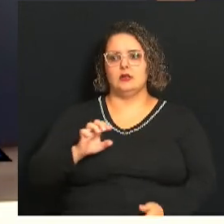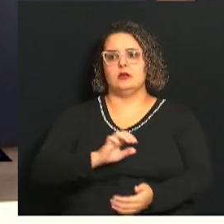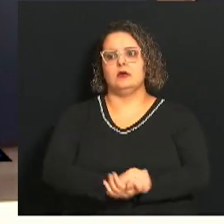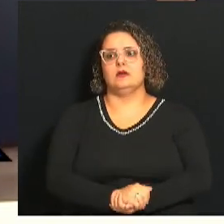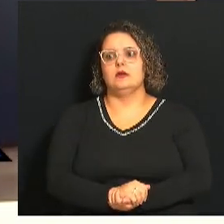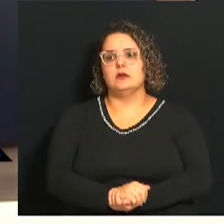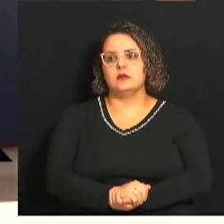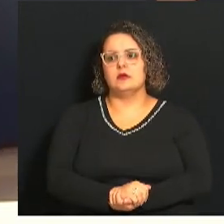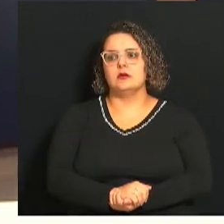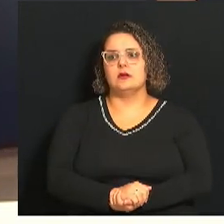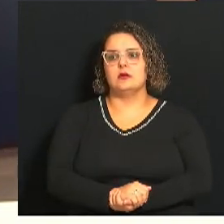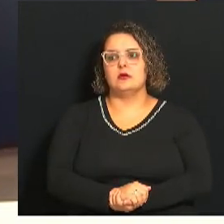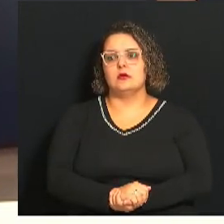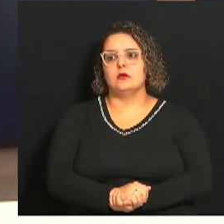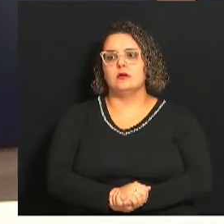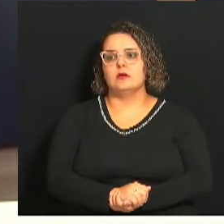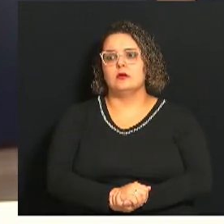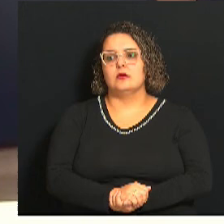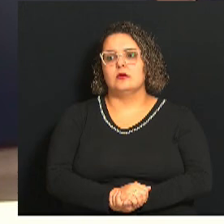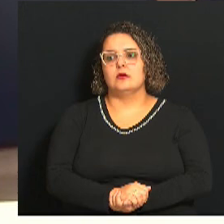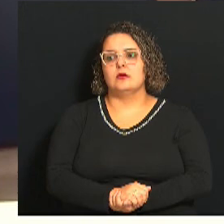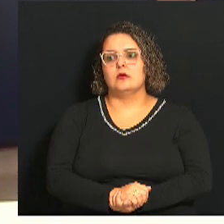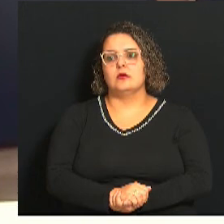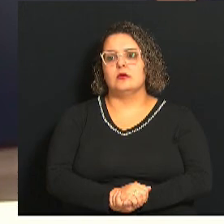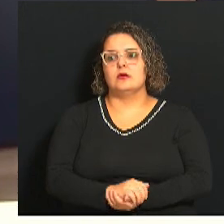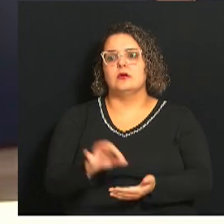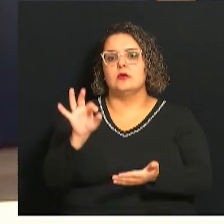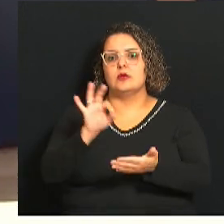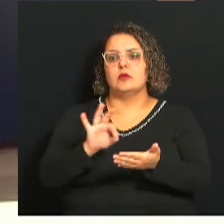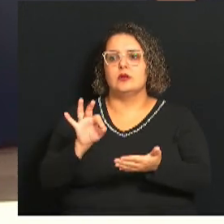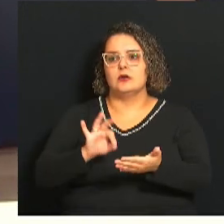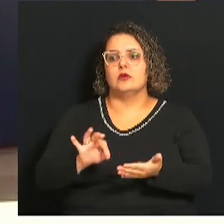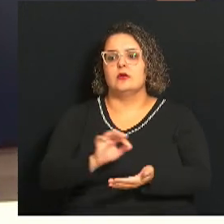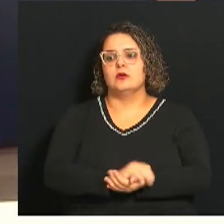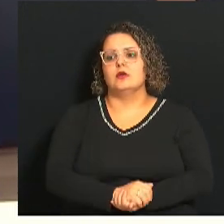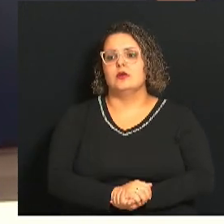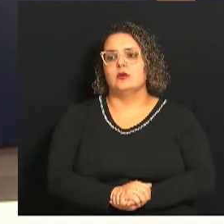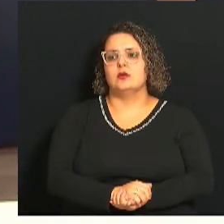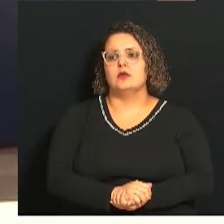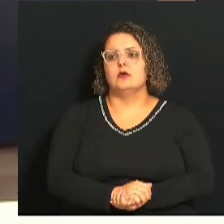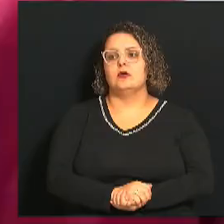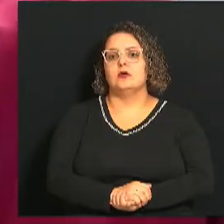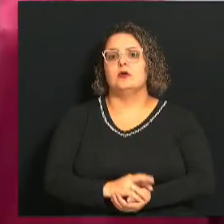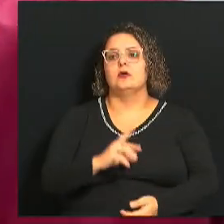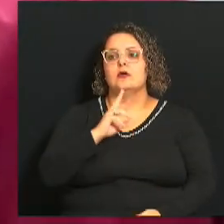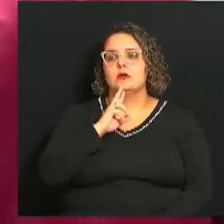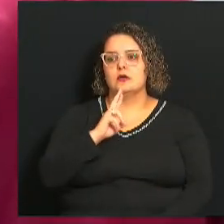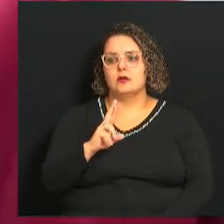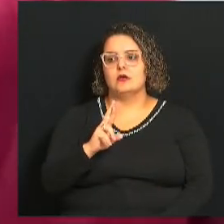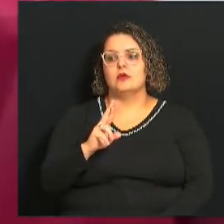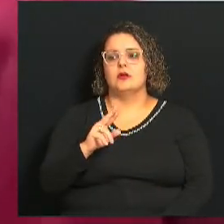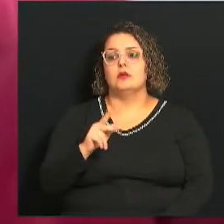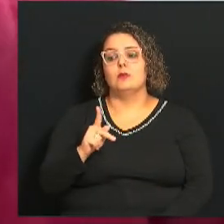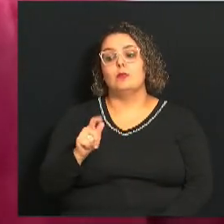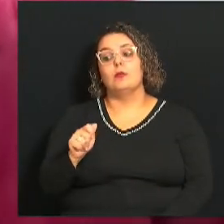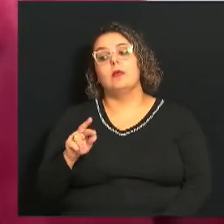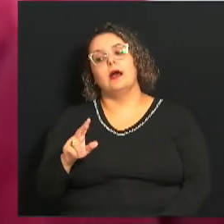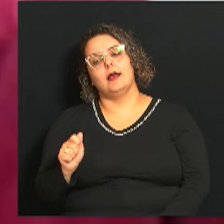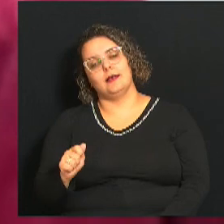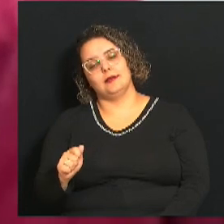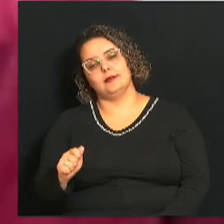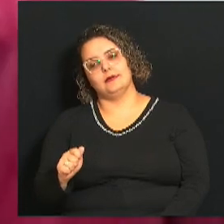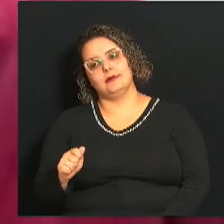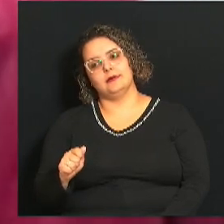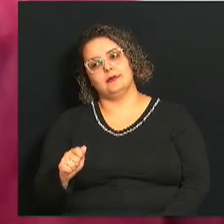Viu, vereador? Só uma correção aqui. Na verdade, eu respondo para. Né? Nesse momento, eu